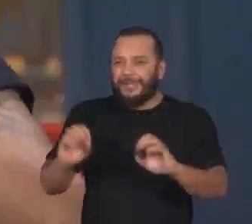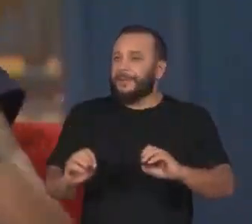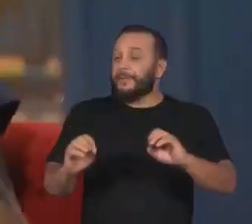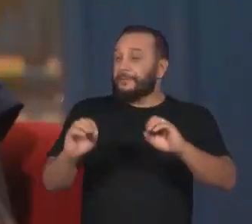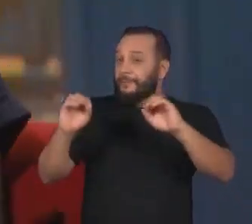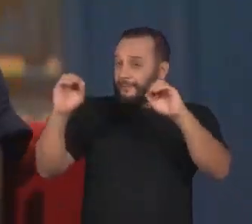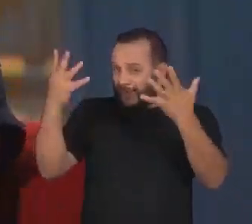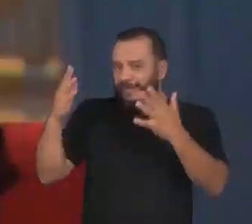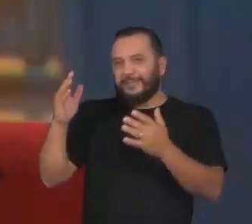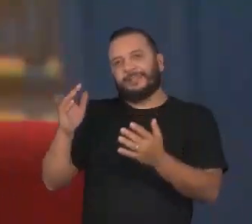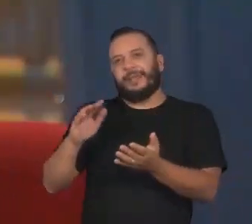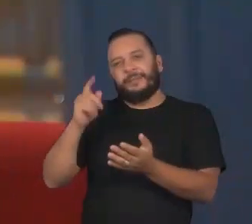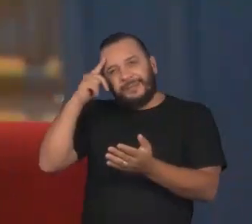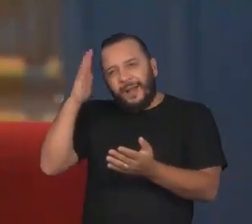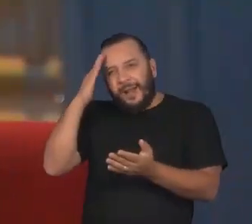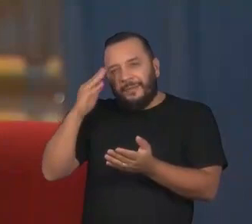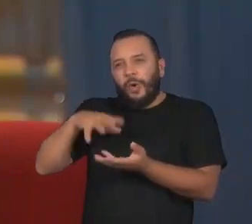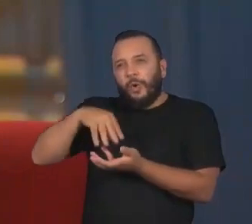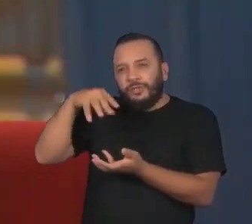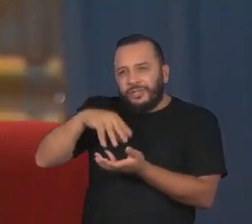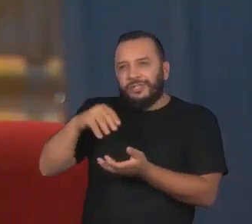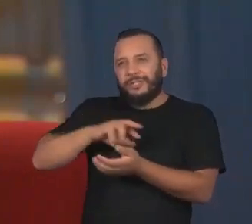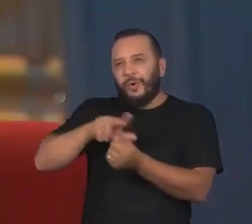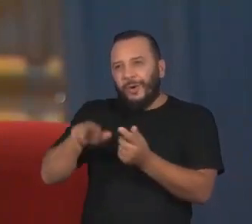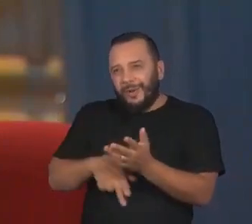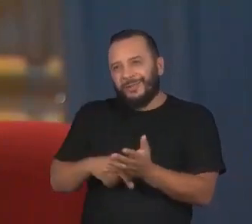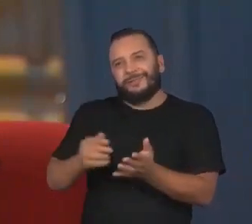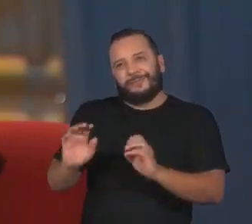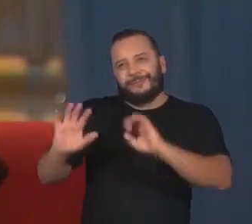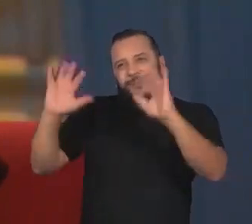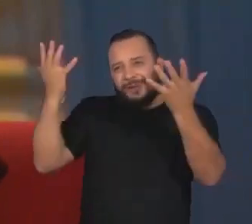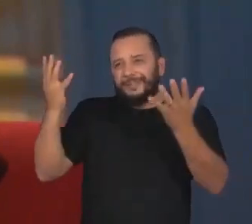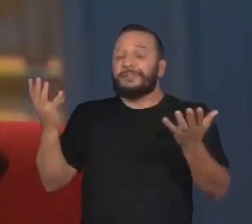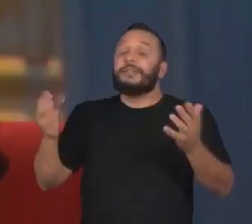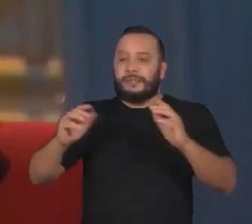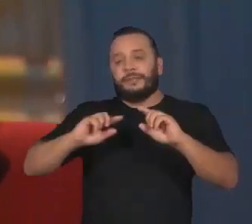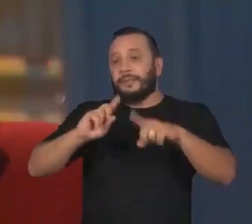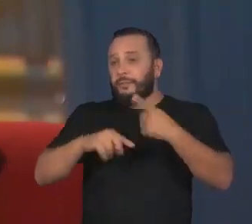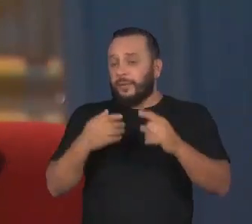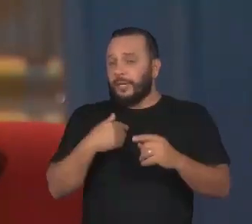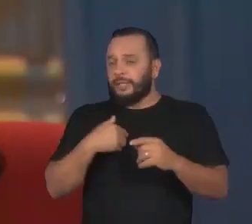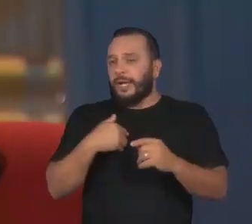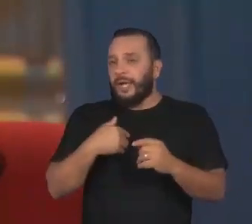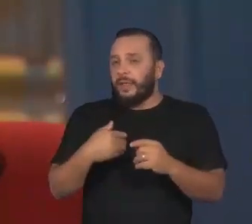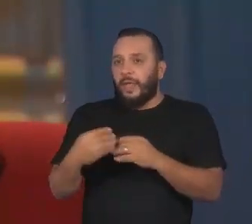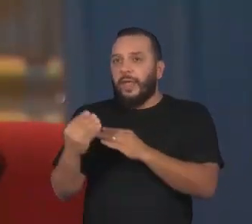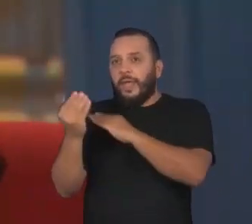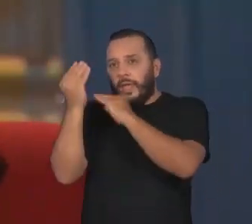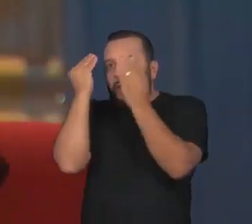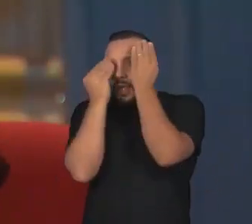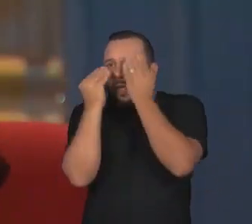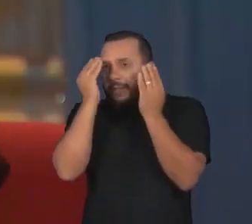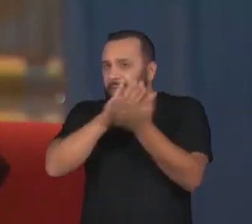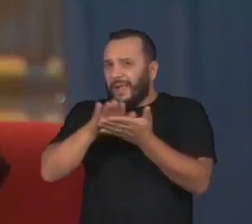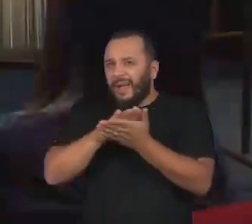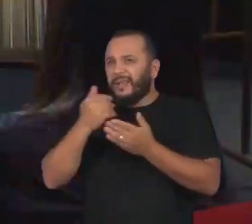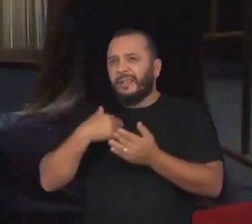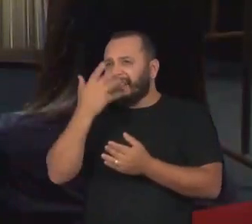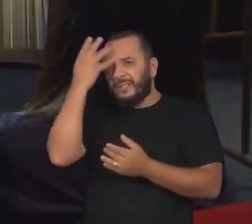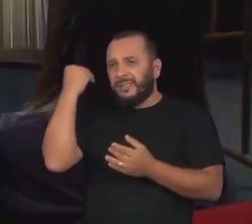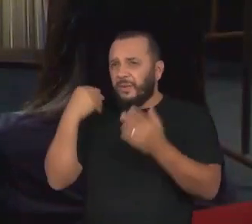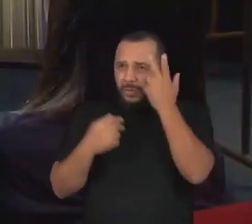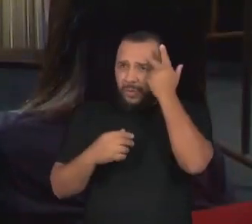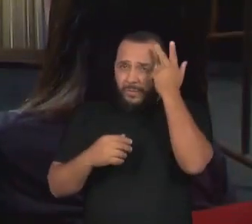ela não tinha tempo porque ela tinha que né sustentar a gente e ela meio que se esqueceu é uma coisa que é muito comum né como é que você